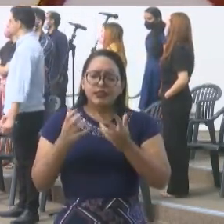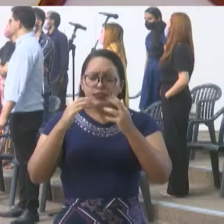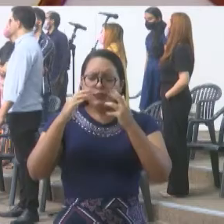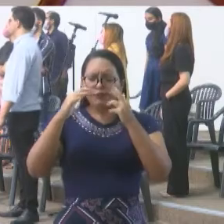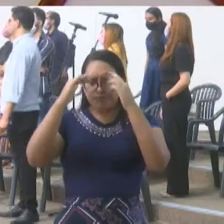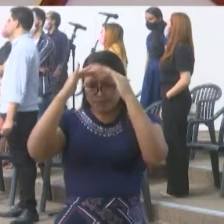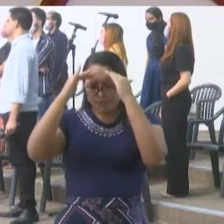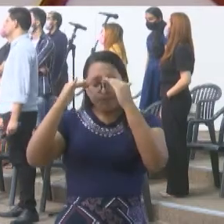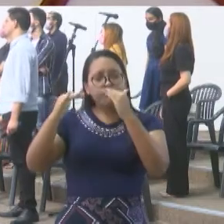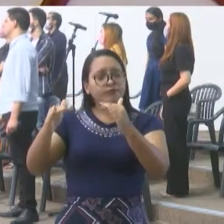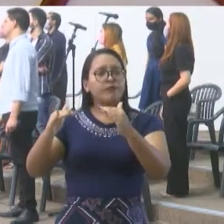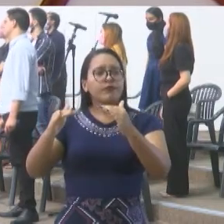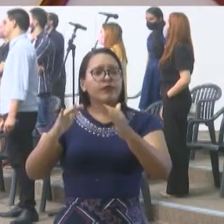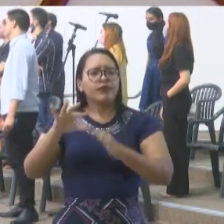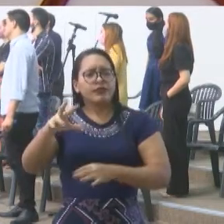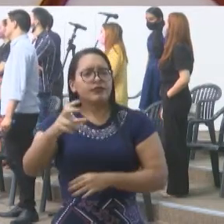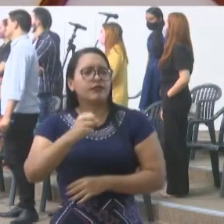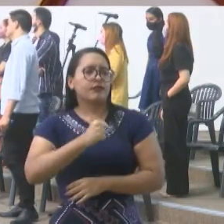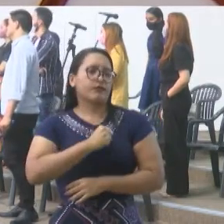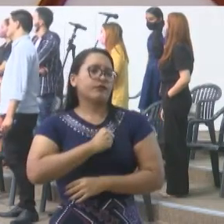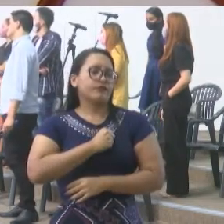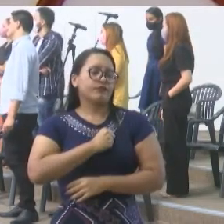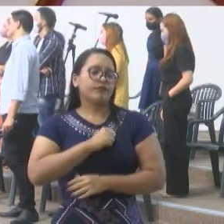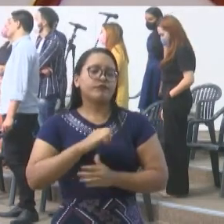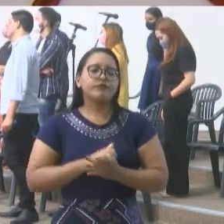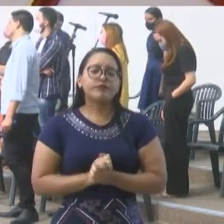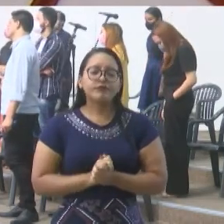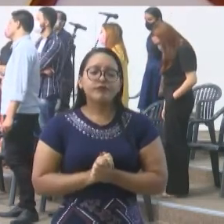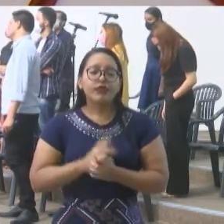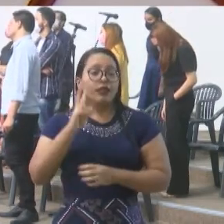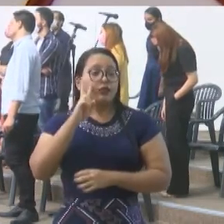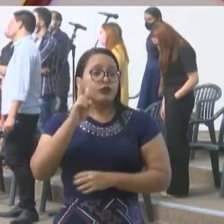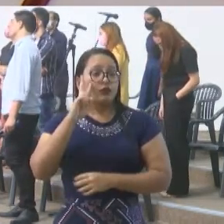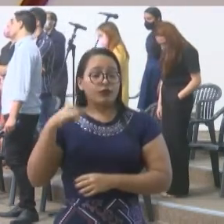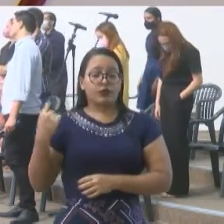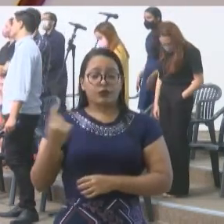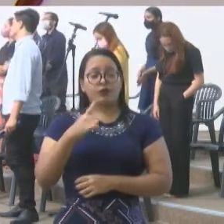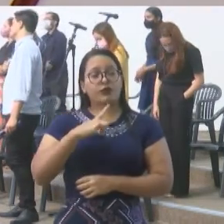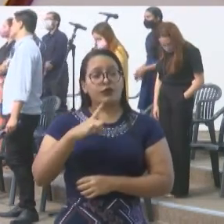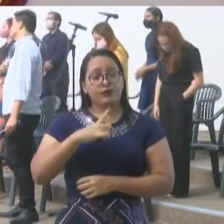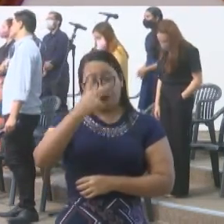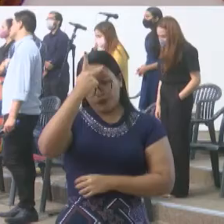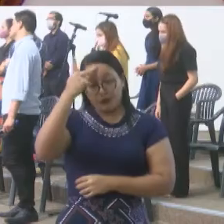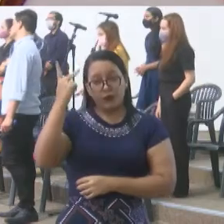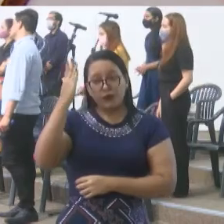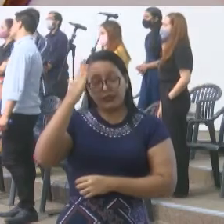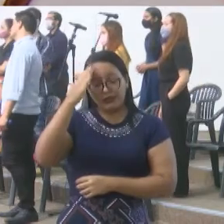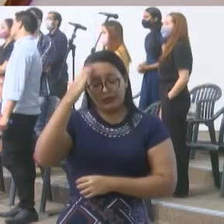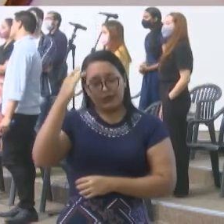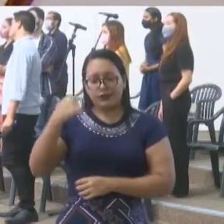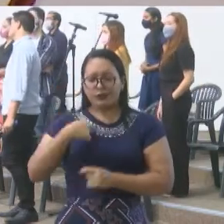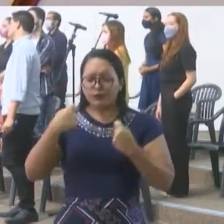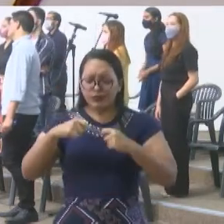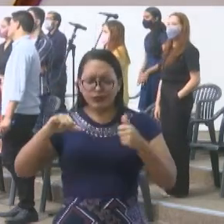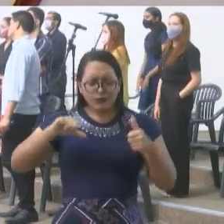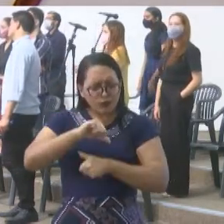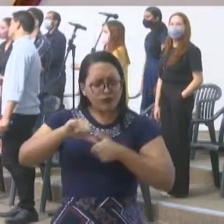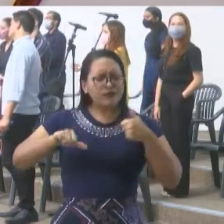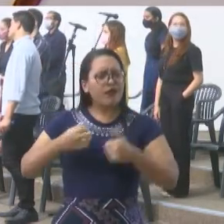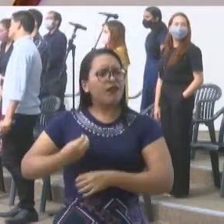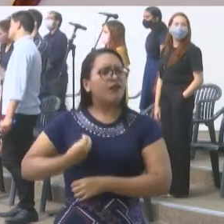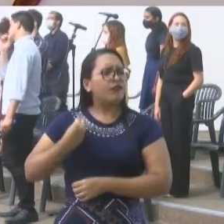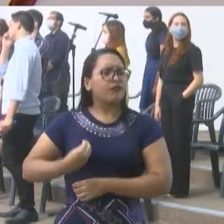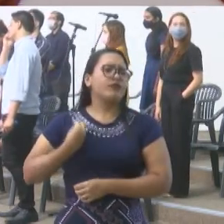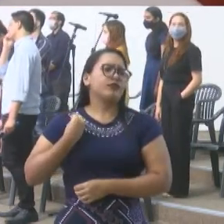respeitosamente para ser resgatada, é essa que nós temos aqui, a hora do apelo. De quem entende: eu preciso ter minha vida transformada, mudada.